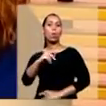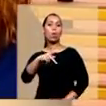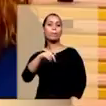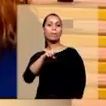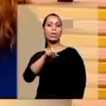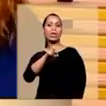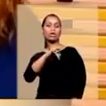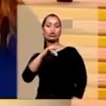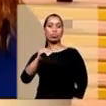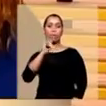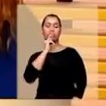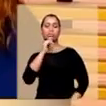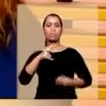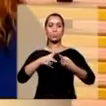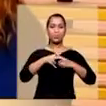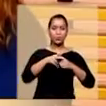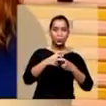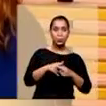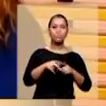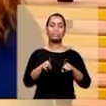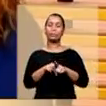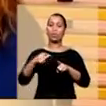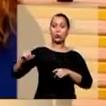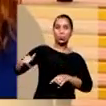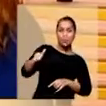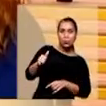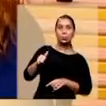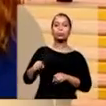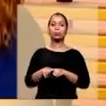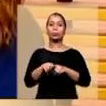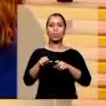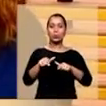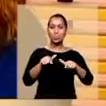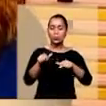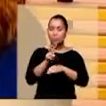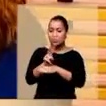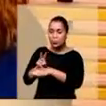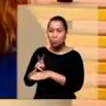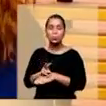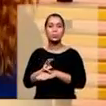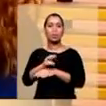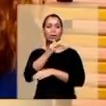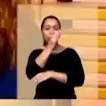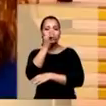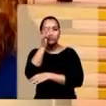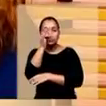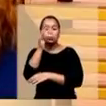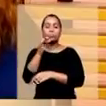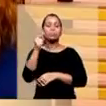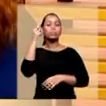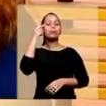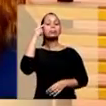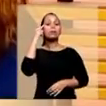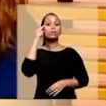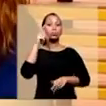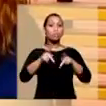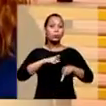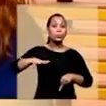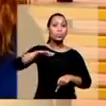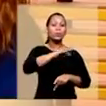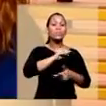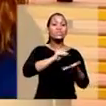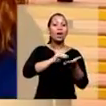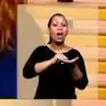operacional, como encanador, eletricista, jardinagem, pensando na população, que às vezes tem uma dificuldade